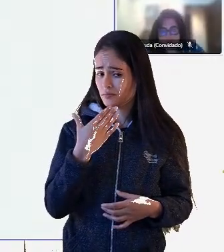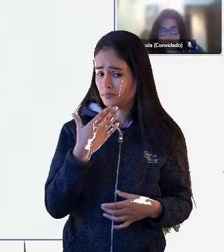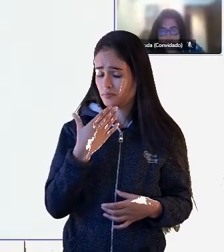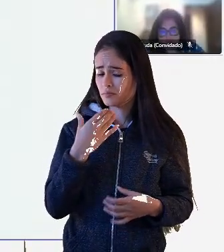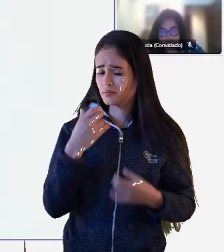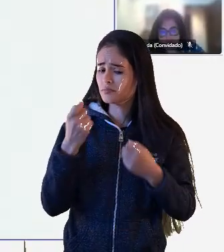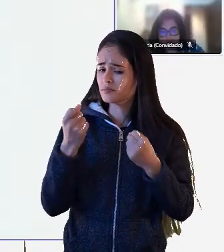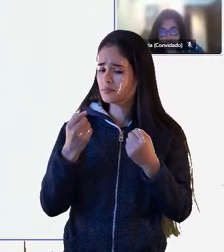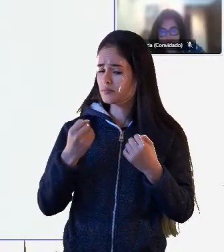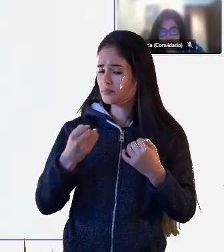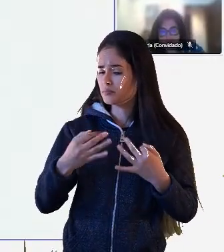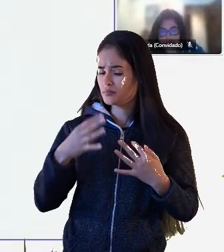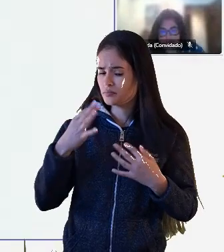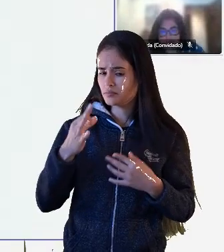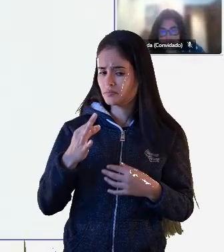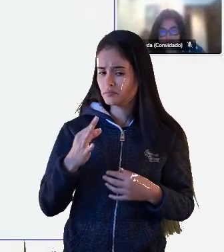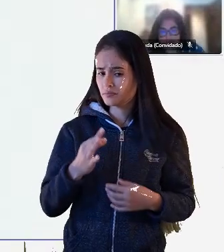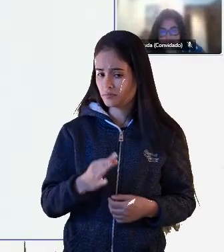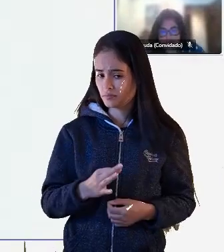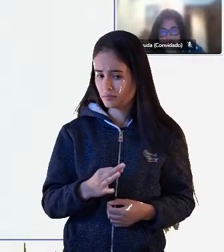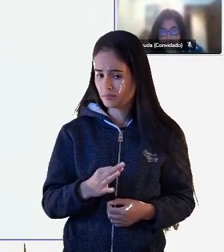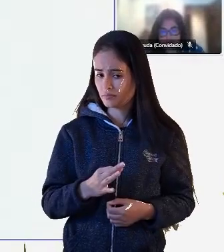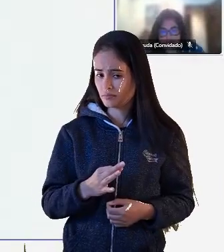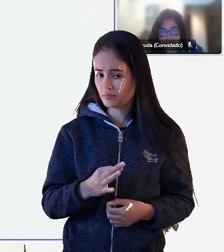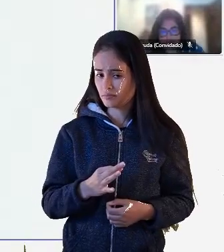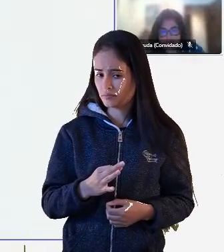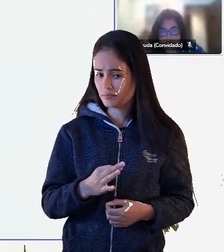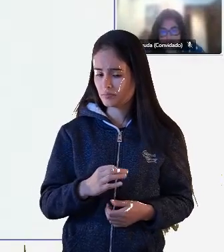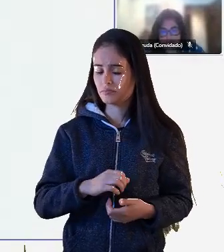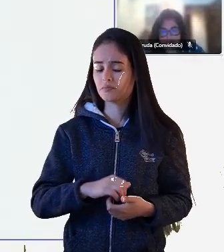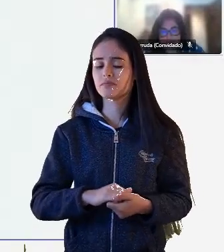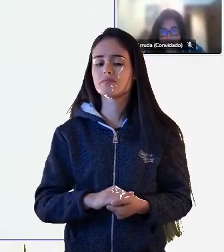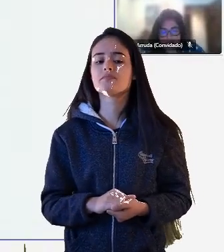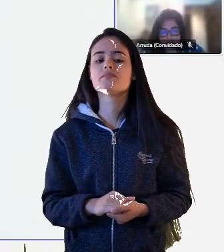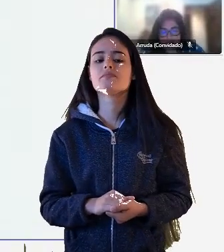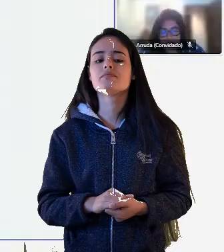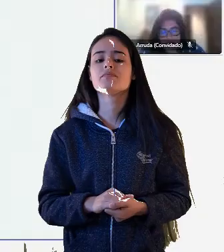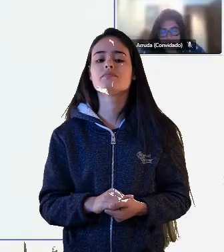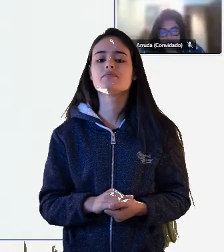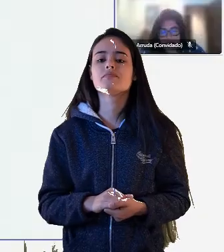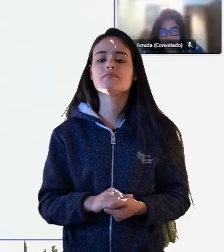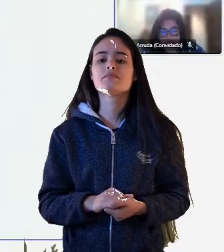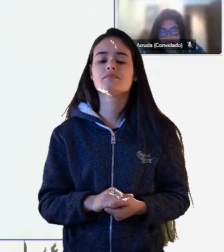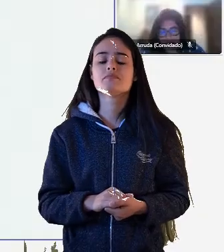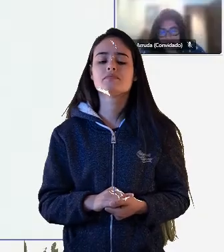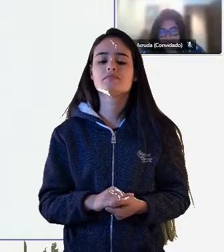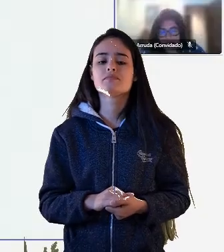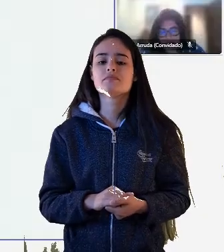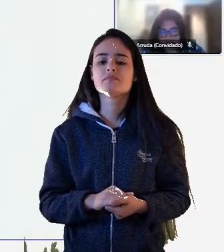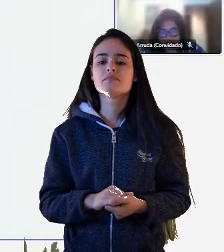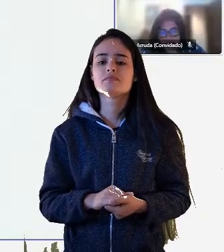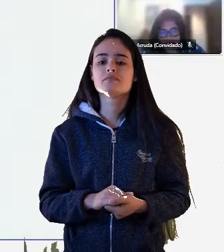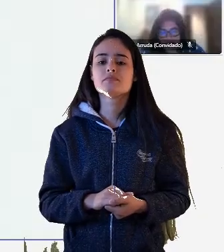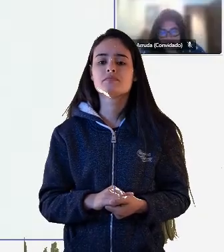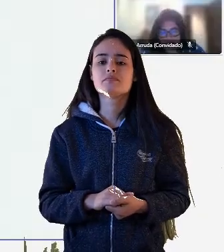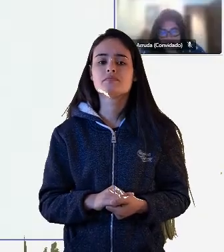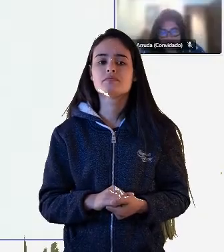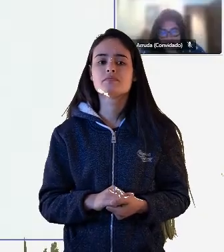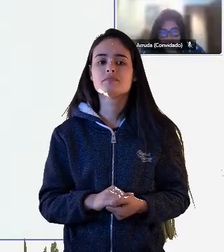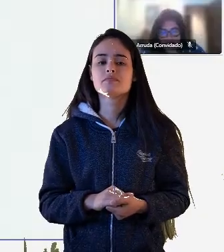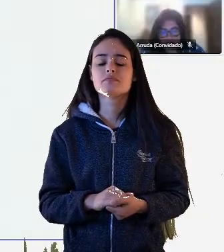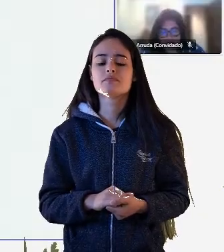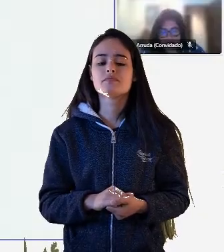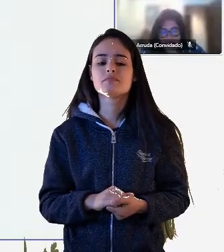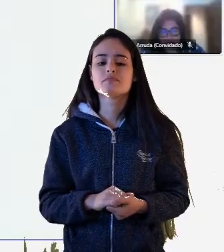da voz, mas se mantém o controle do discurso das narrativas. Ser antirracista é adotar uma